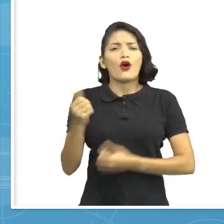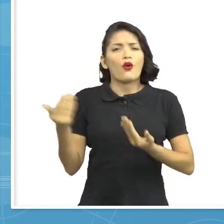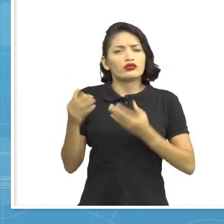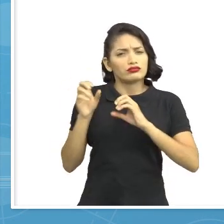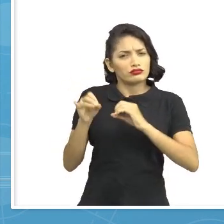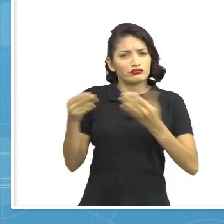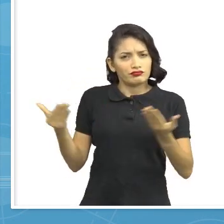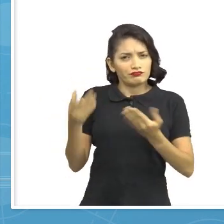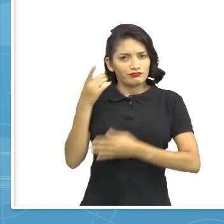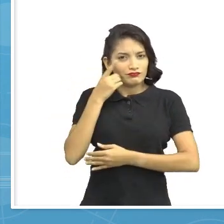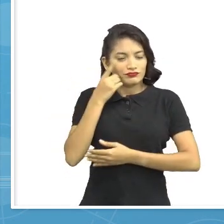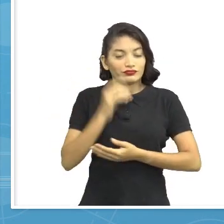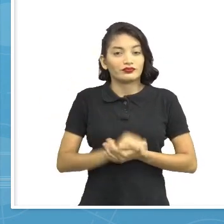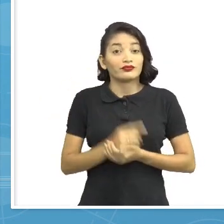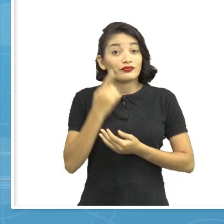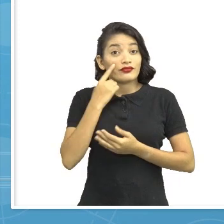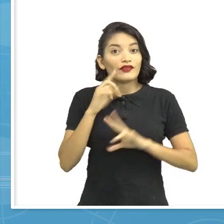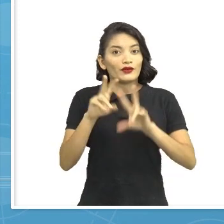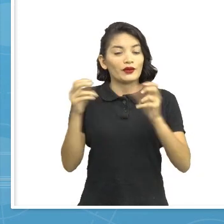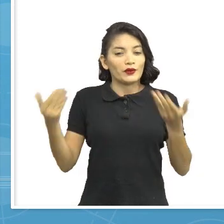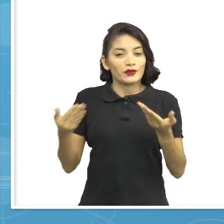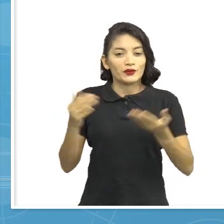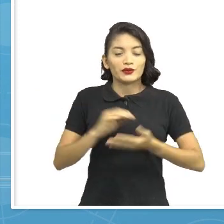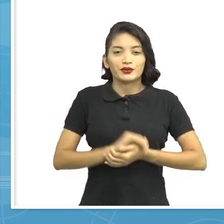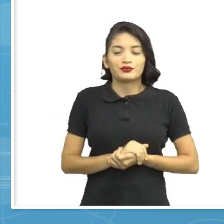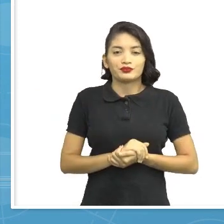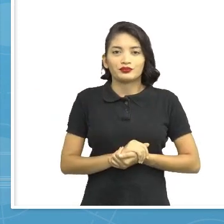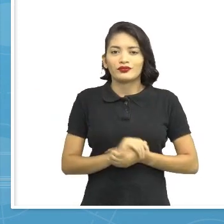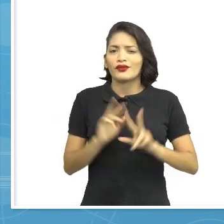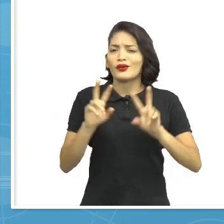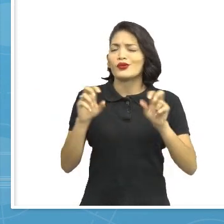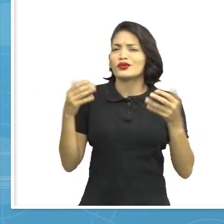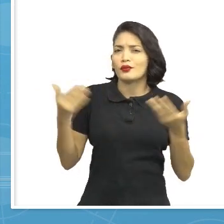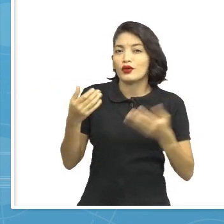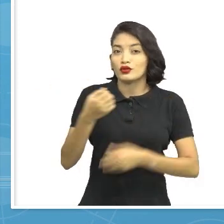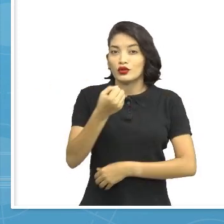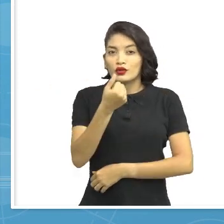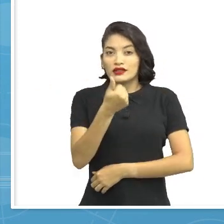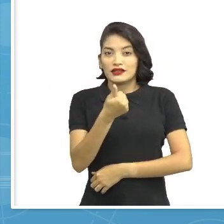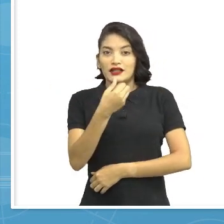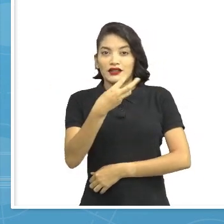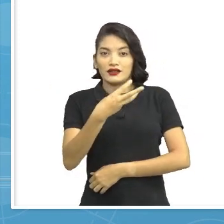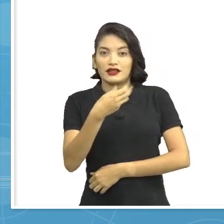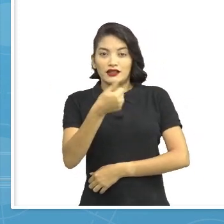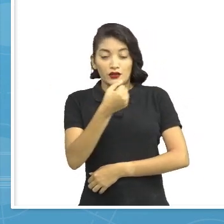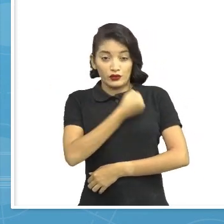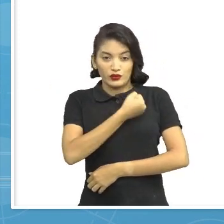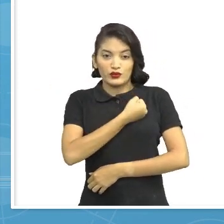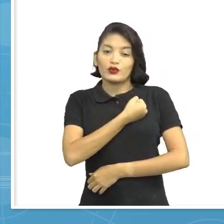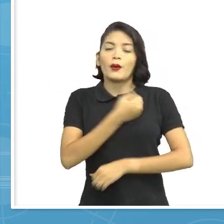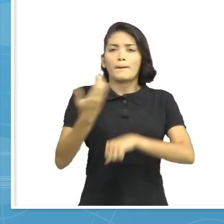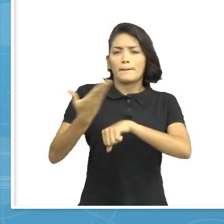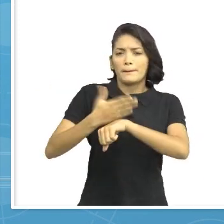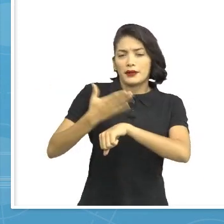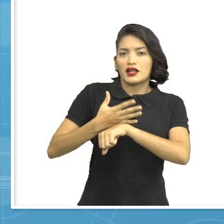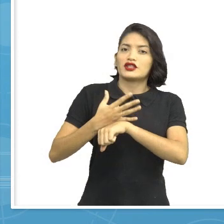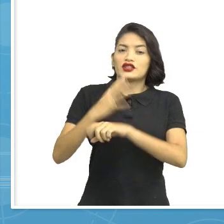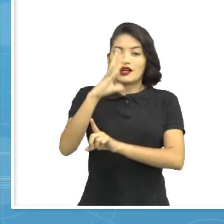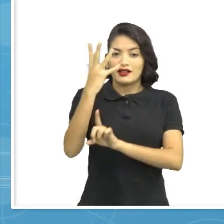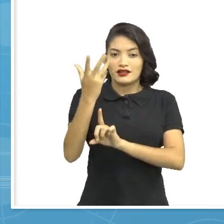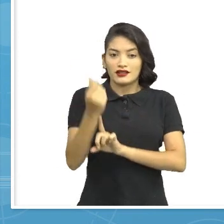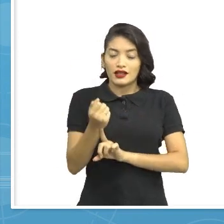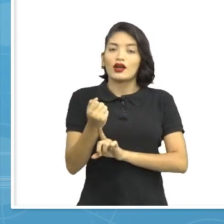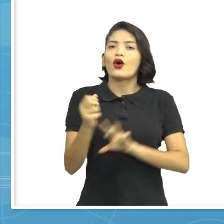de hoje. Vamos ver o conteúdo da nossa aula? Hoje a nossa aula 131 é o Praticando de Arte com conteúdo de